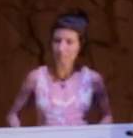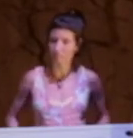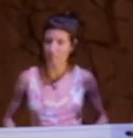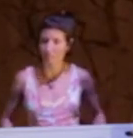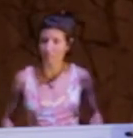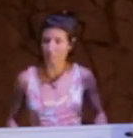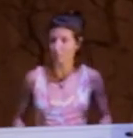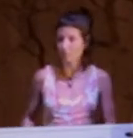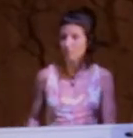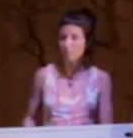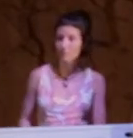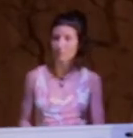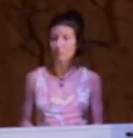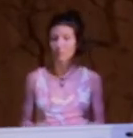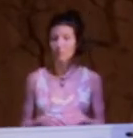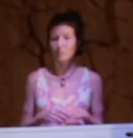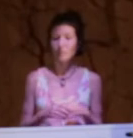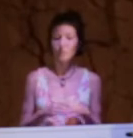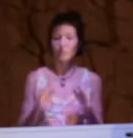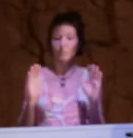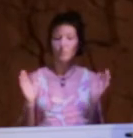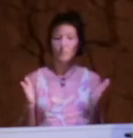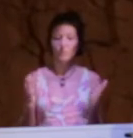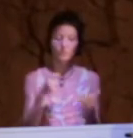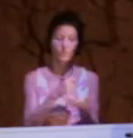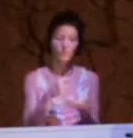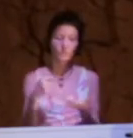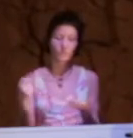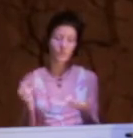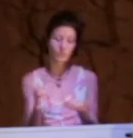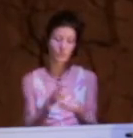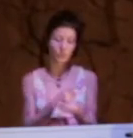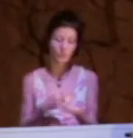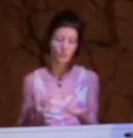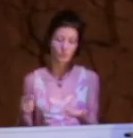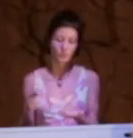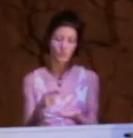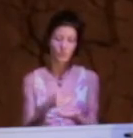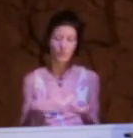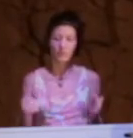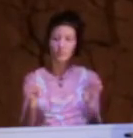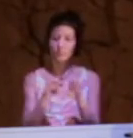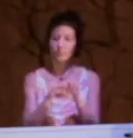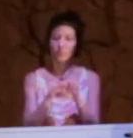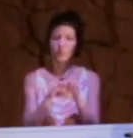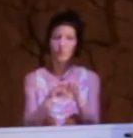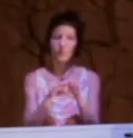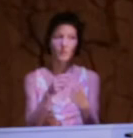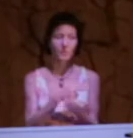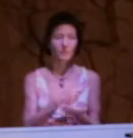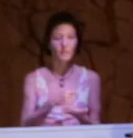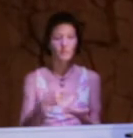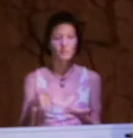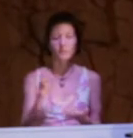escrevo Igarapé, eu preferi escrever Garapé, que é como a maioria pronunciava ali. Então a editora sugeriu